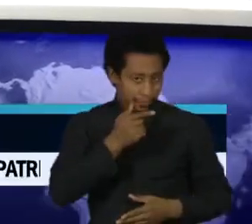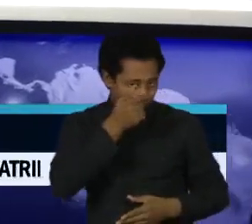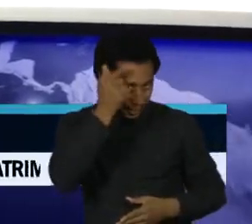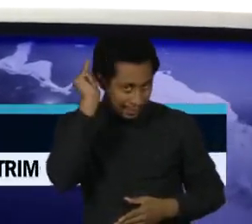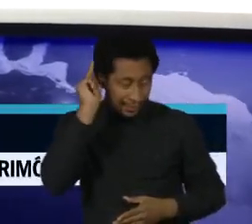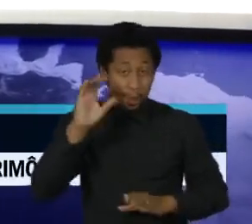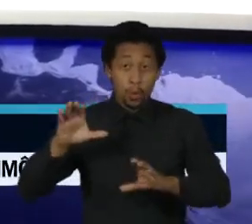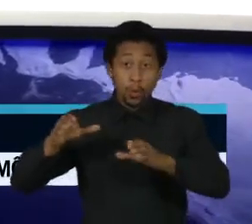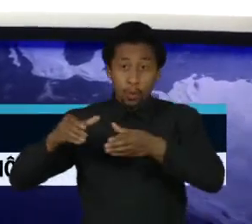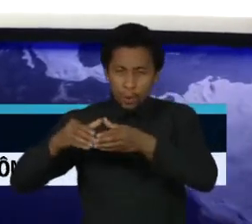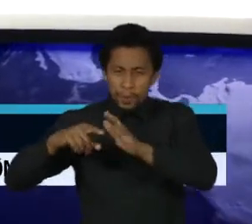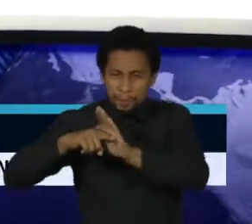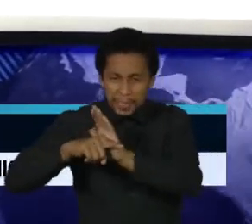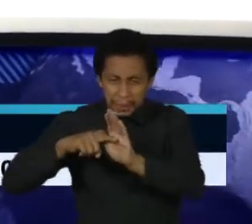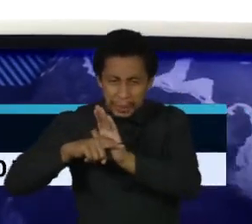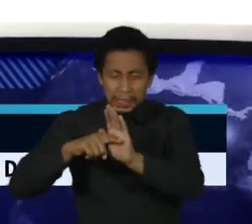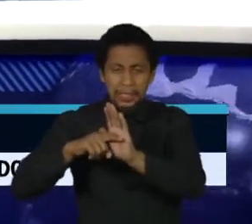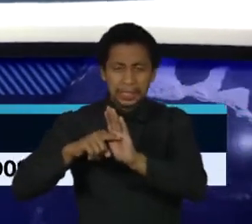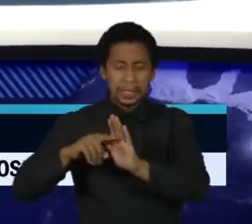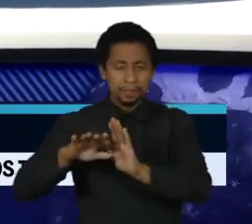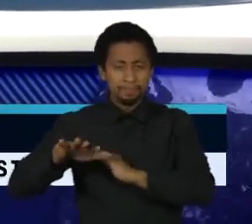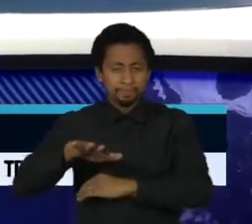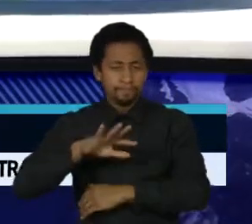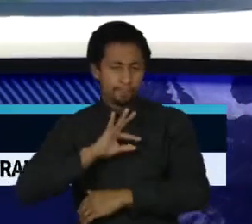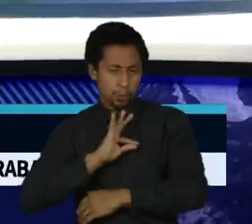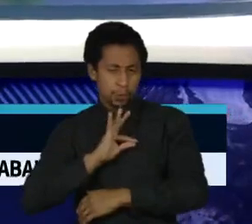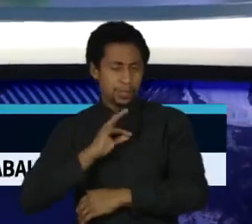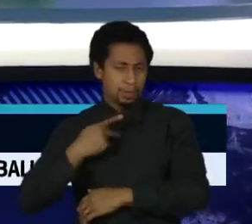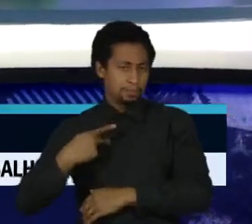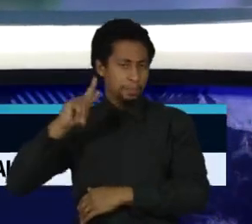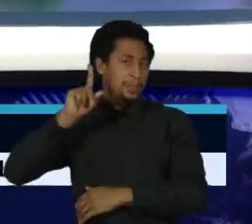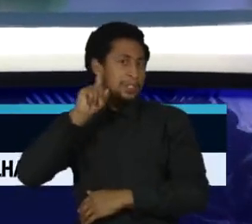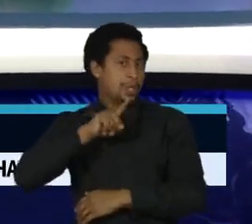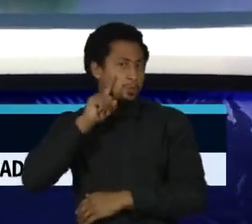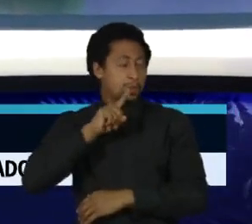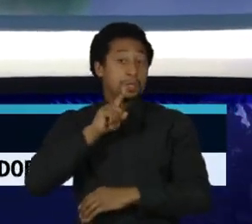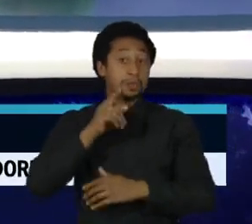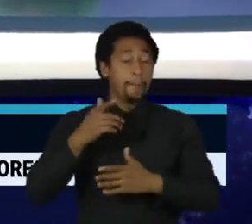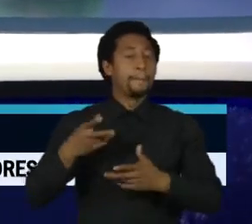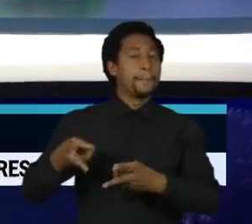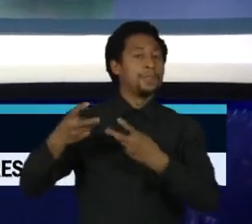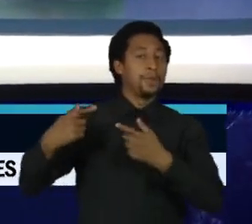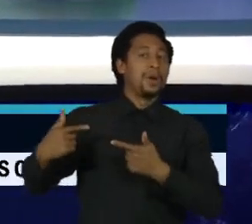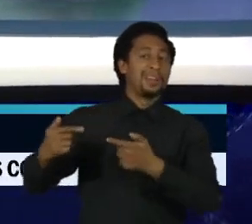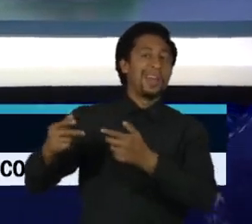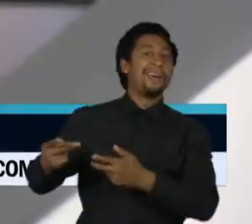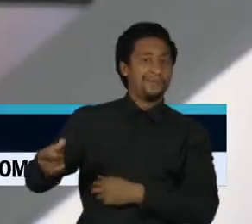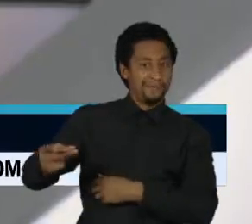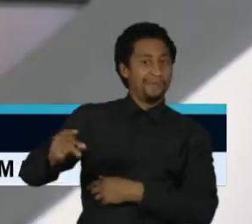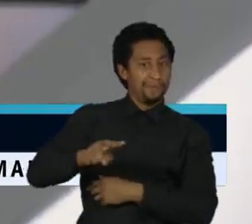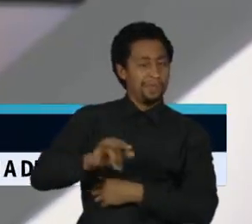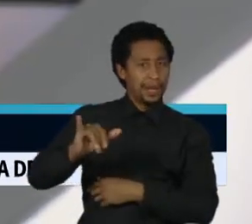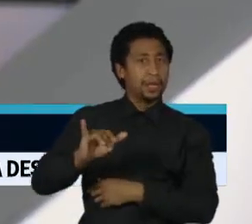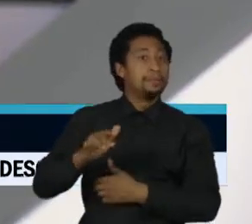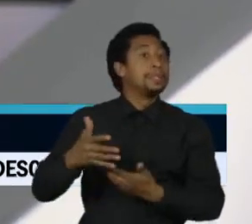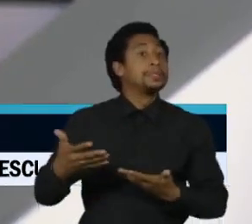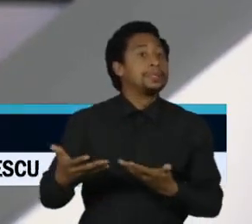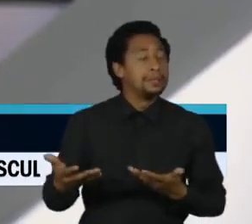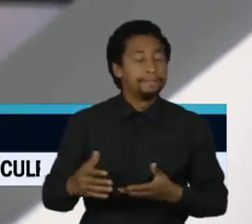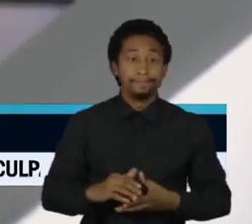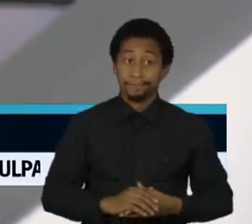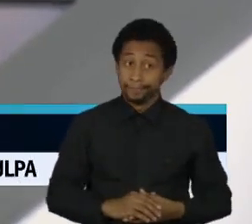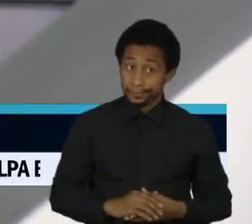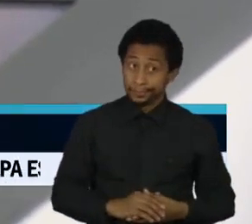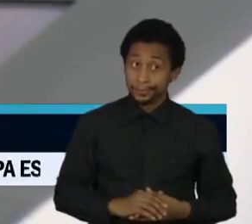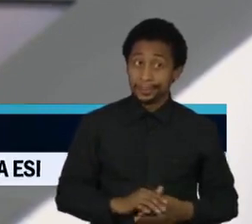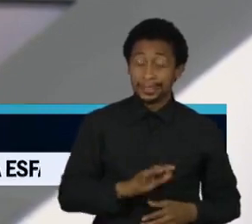americana, Putin se prepara para uma guerra longa. A guerra na Ucrânia pode se tornar mais imprevisível? Olha, eu acho que há um